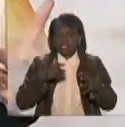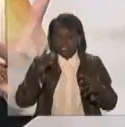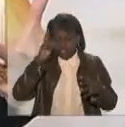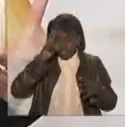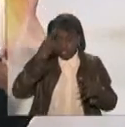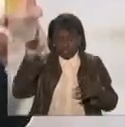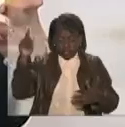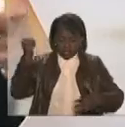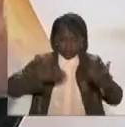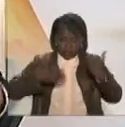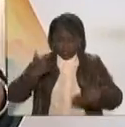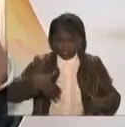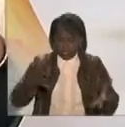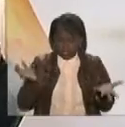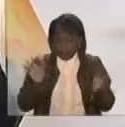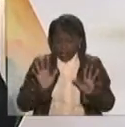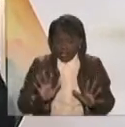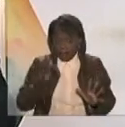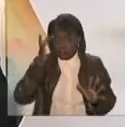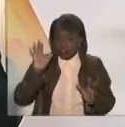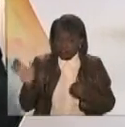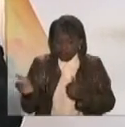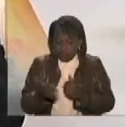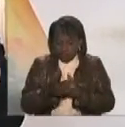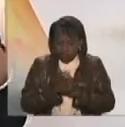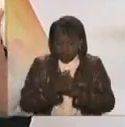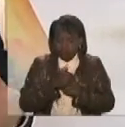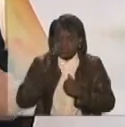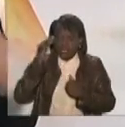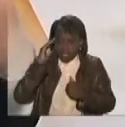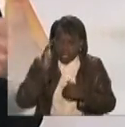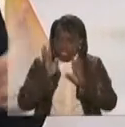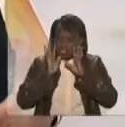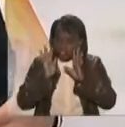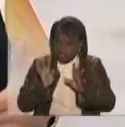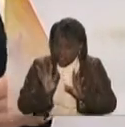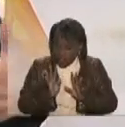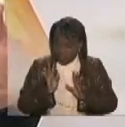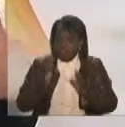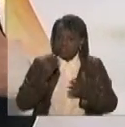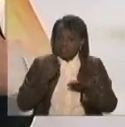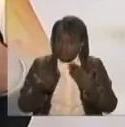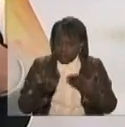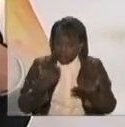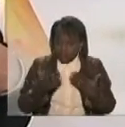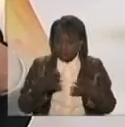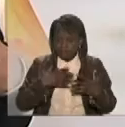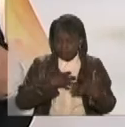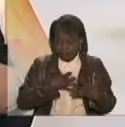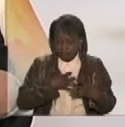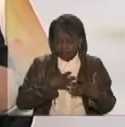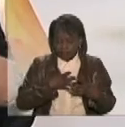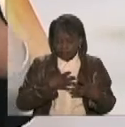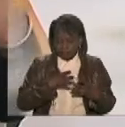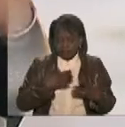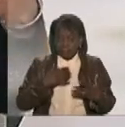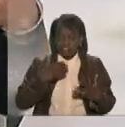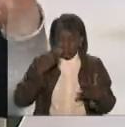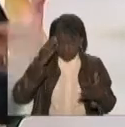essas outras histórias, e eu sou acolhida, eu sou compreendida, eu sou escutada, eu